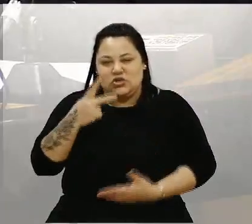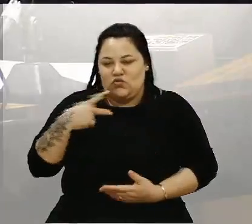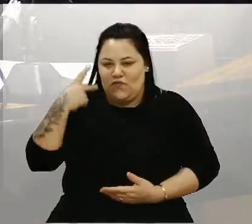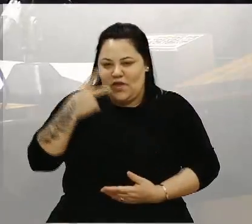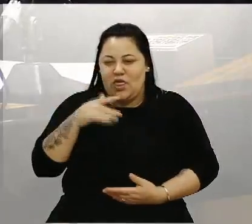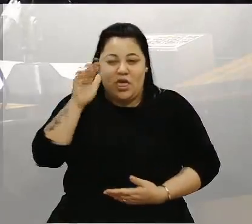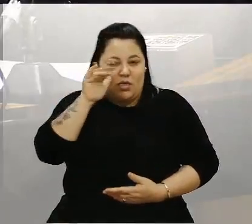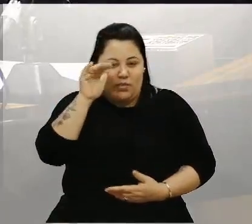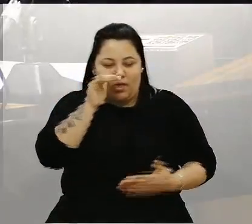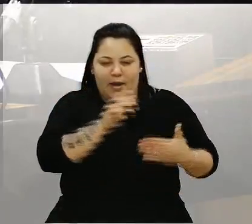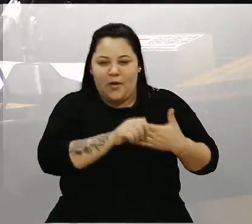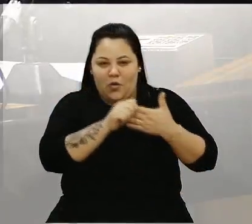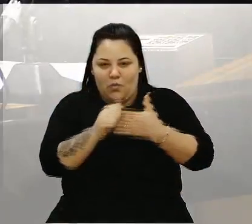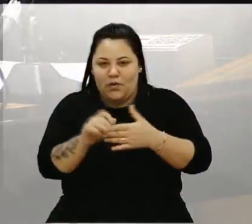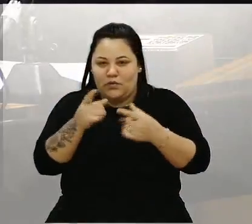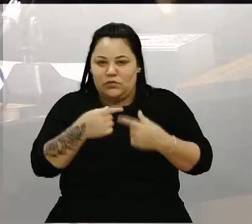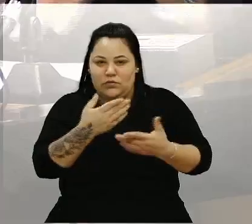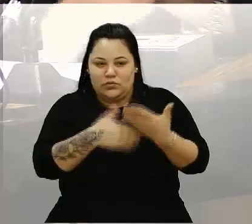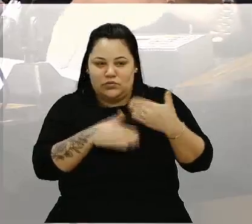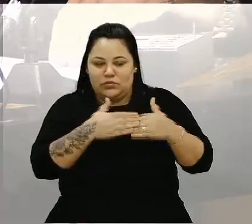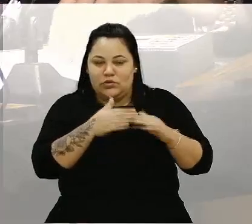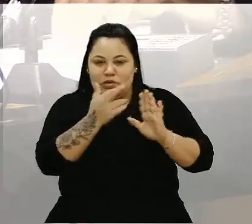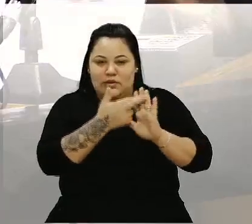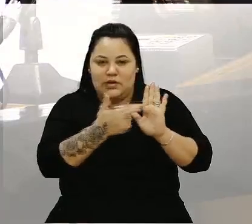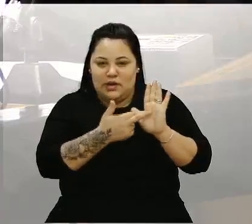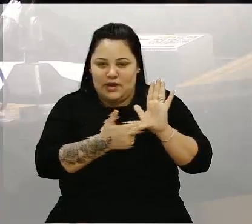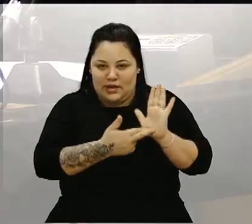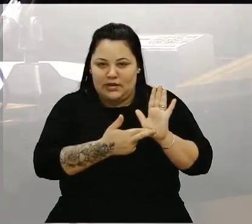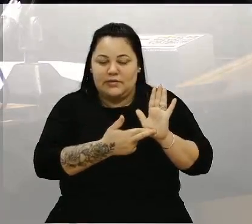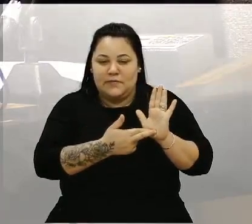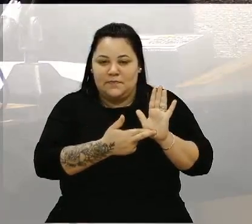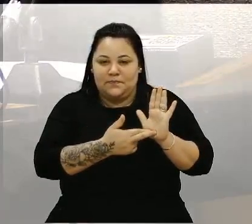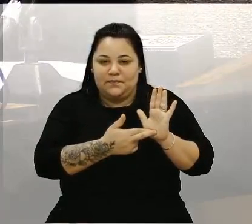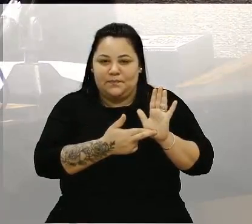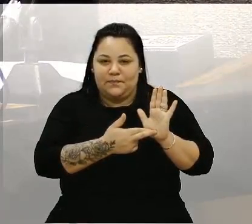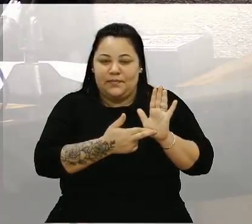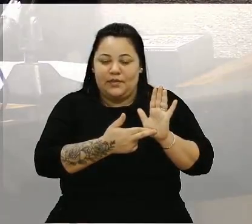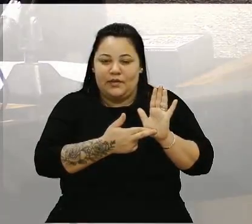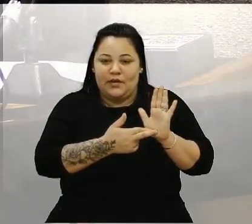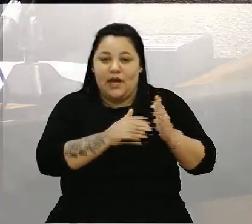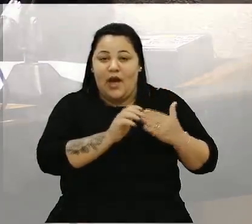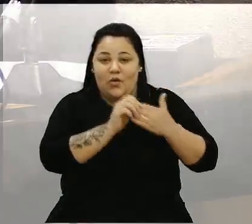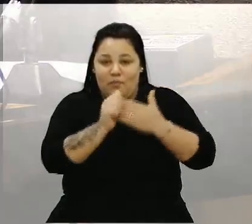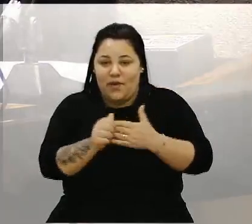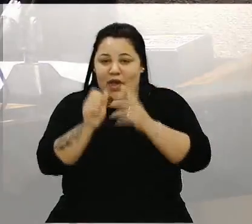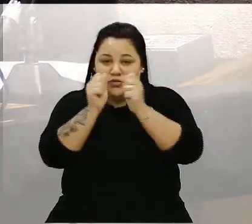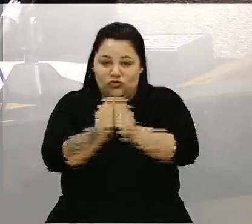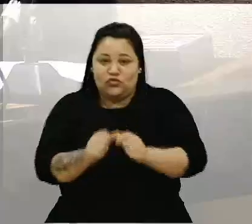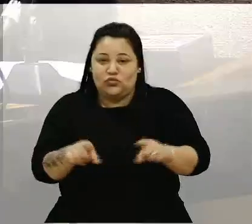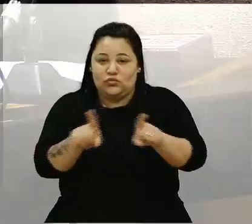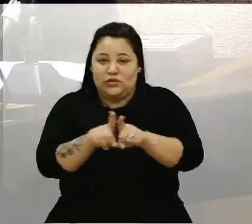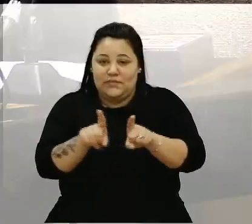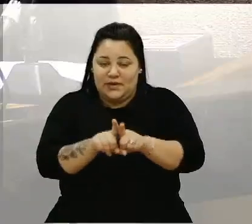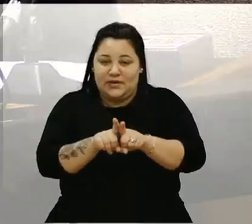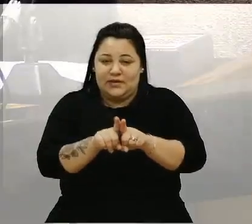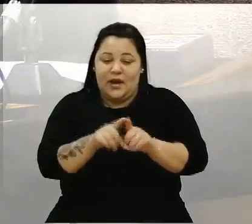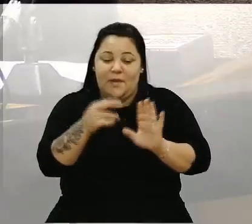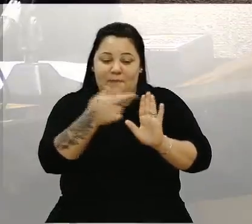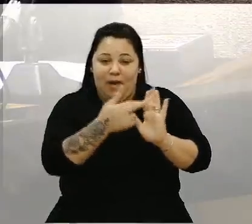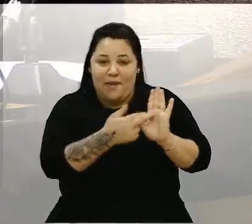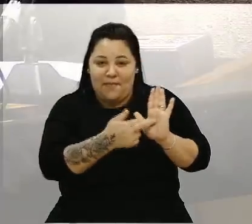observadas as demais formalidades regimentais, vir acompanhado como